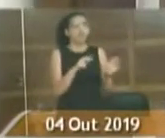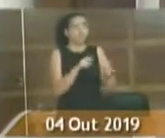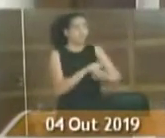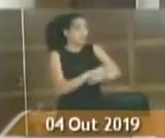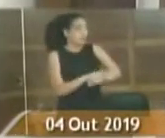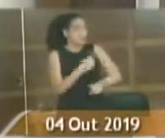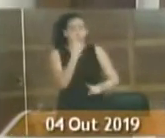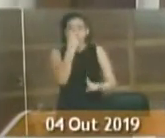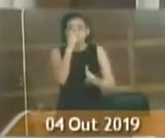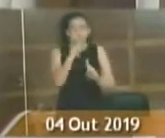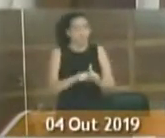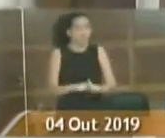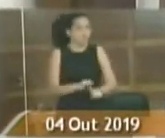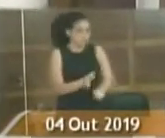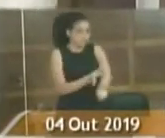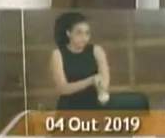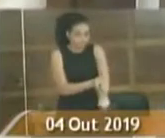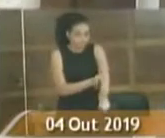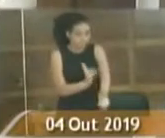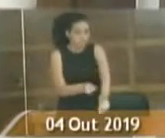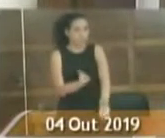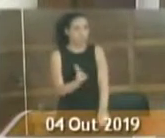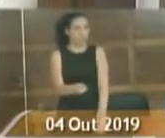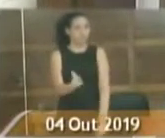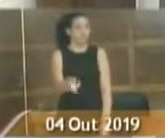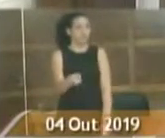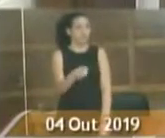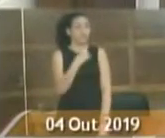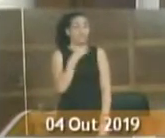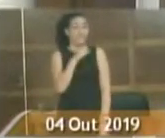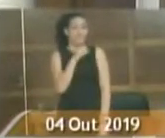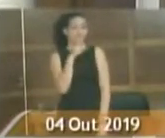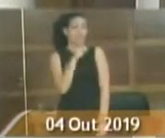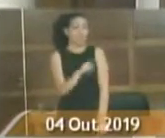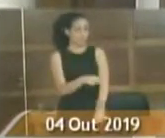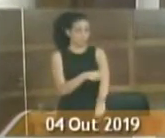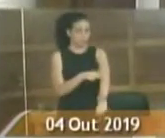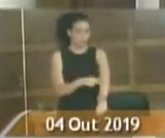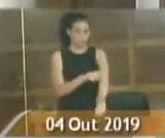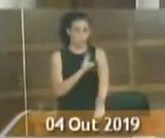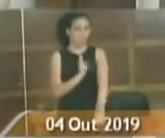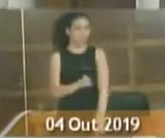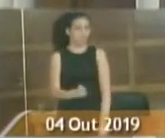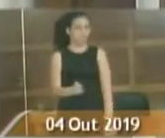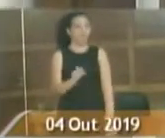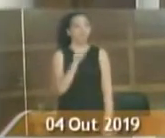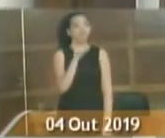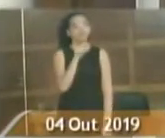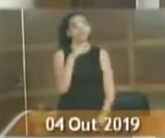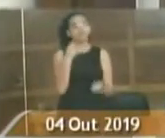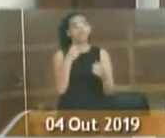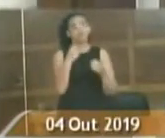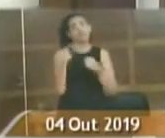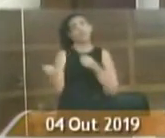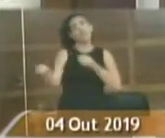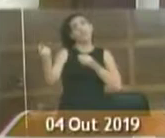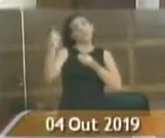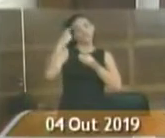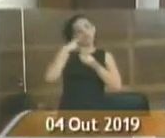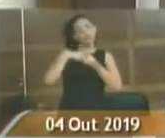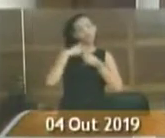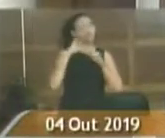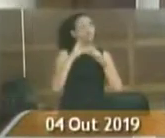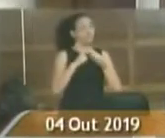1 semana, 2, 3, 1 mês, a sua ferida não fechou. Se a sua ferida não fechou, você vai ter que voltar no